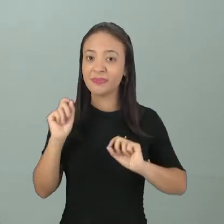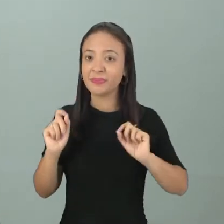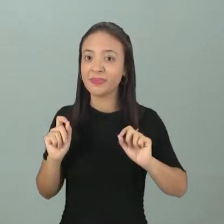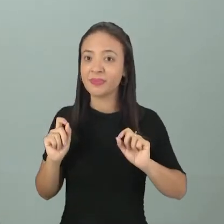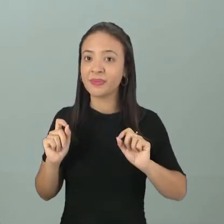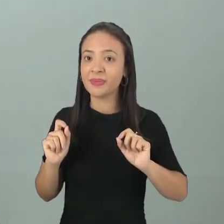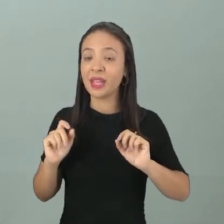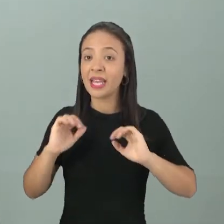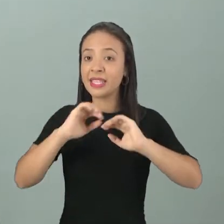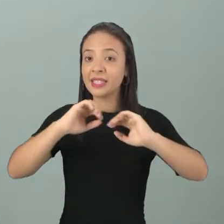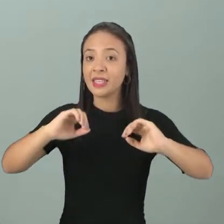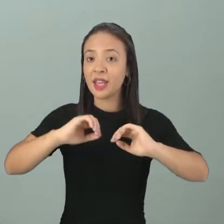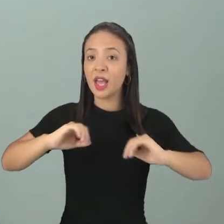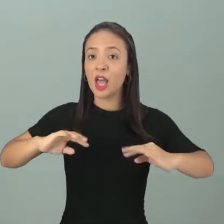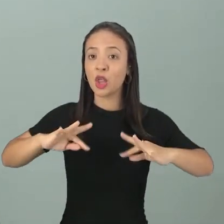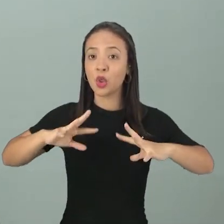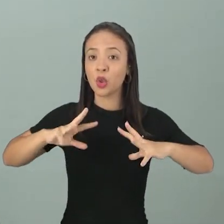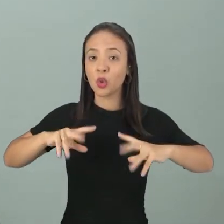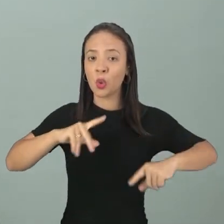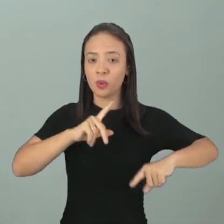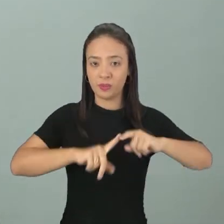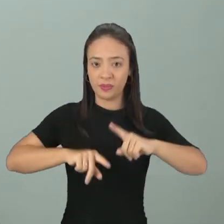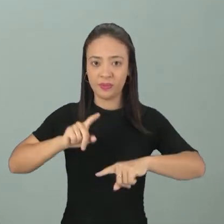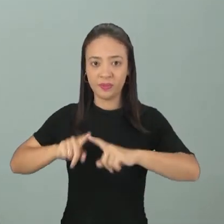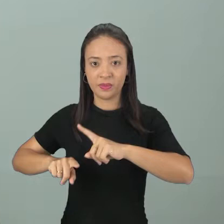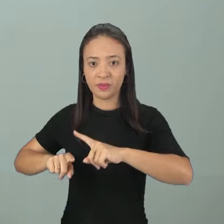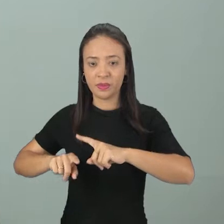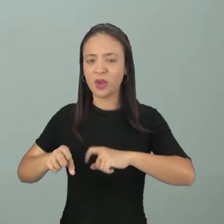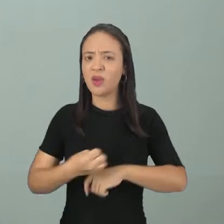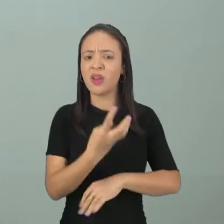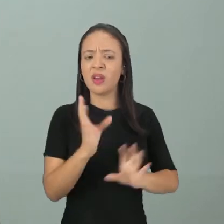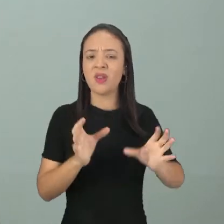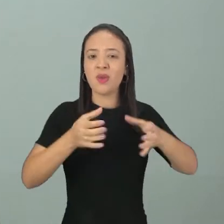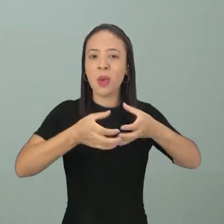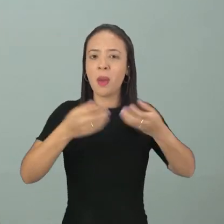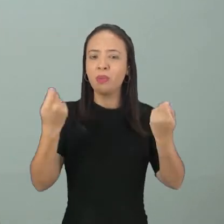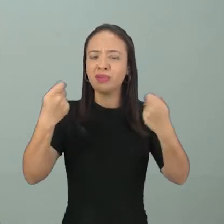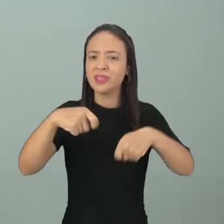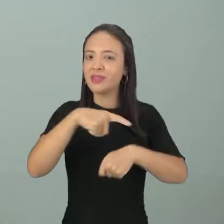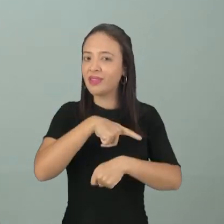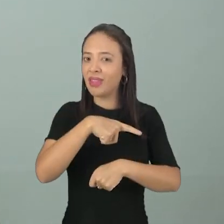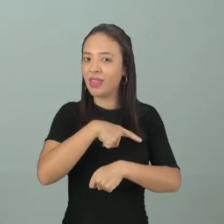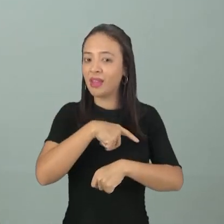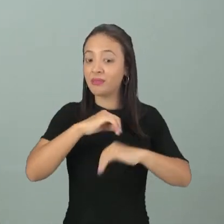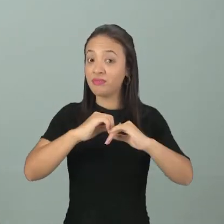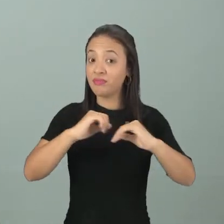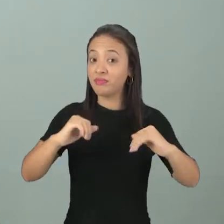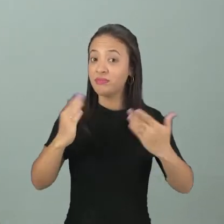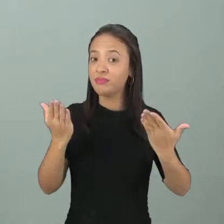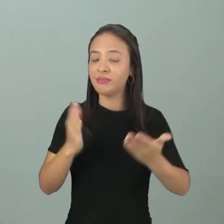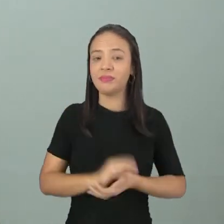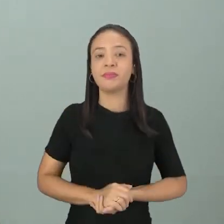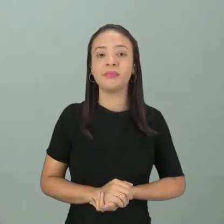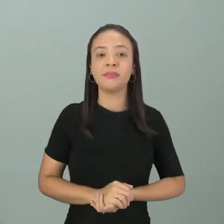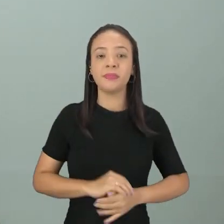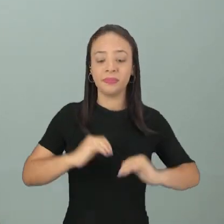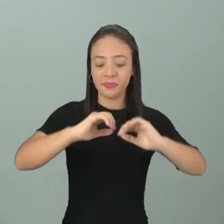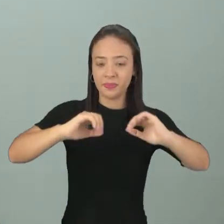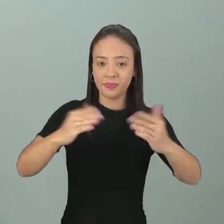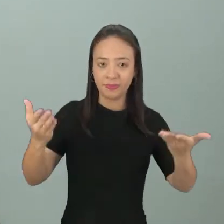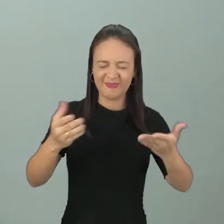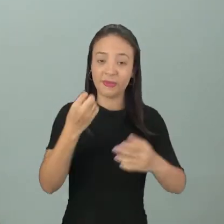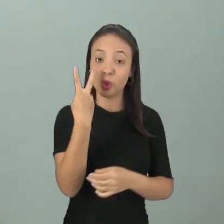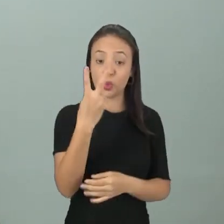vamos dividir todos esses objetos. Quantos grupos vocês acham que nós podemos dividi-los? Olhem só, vamos dividir em